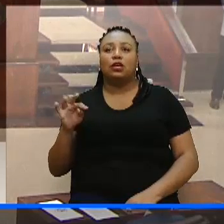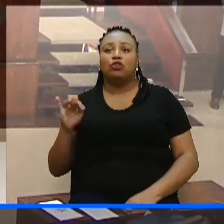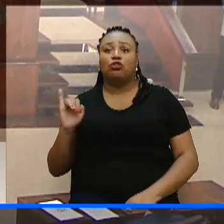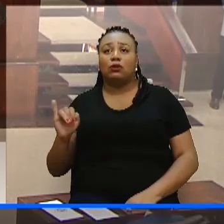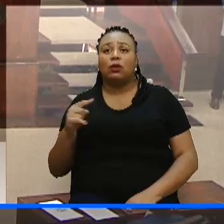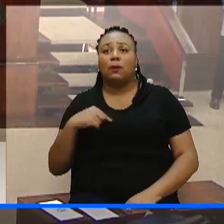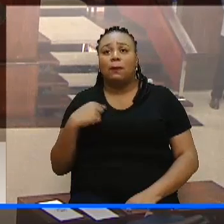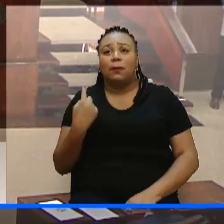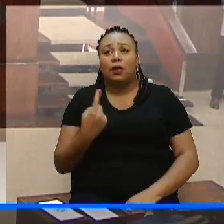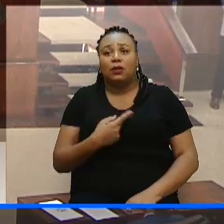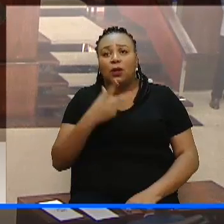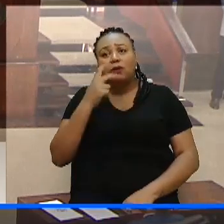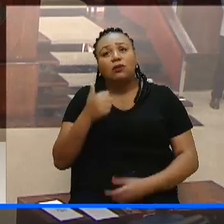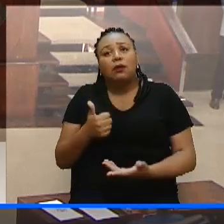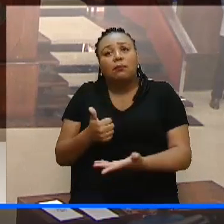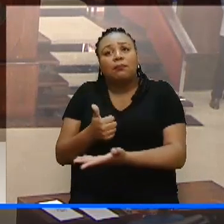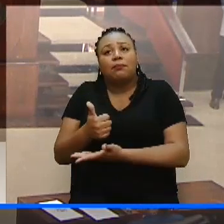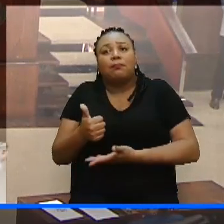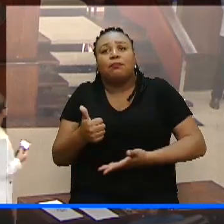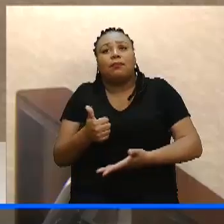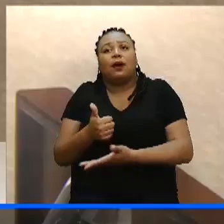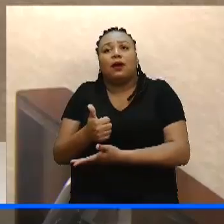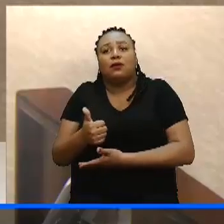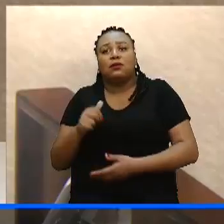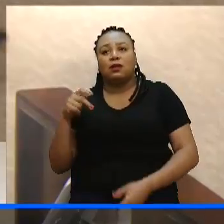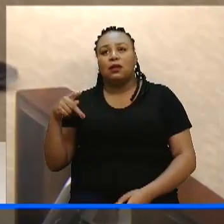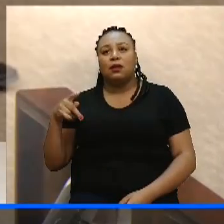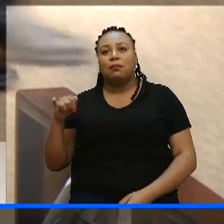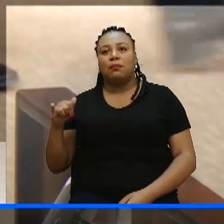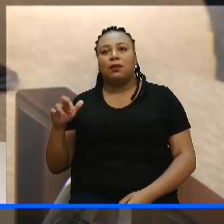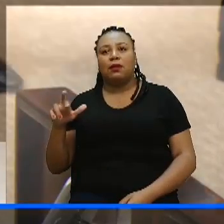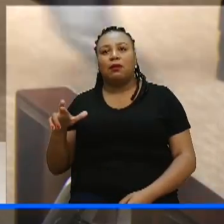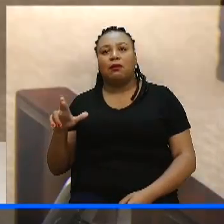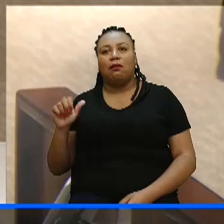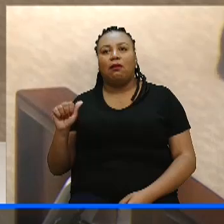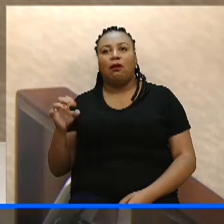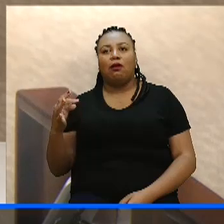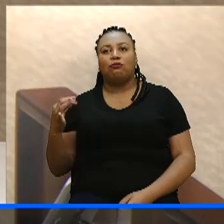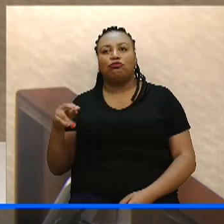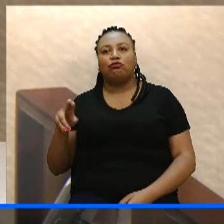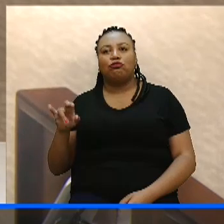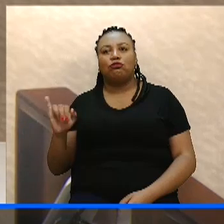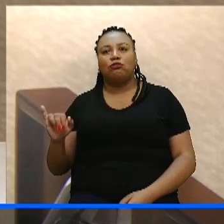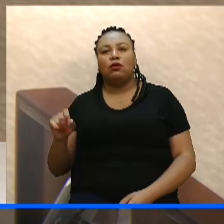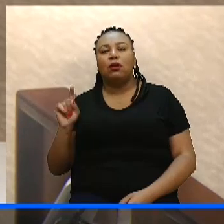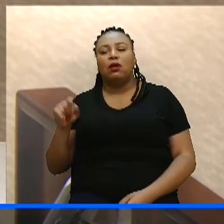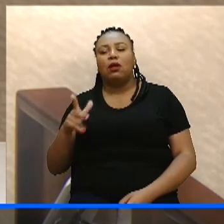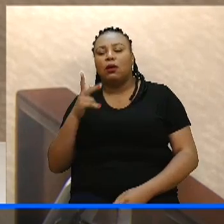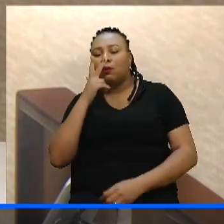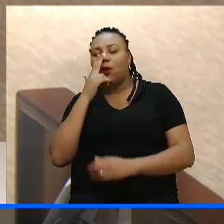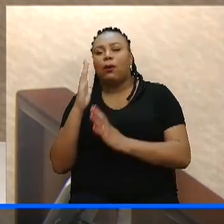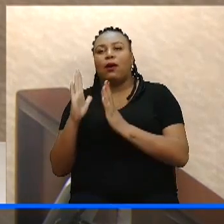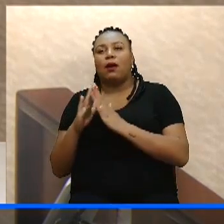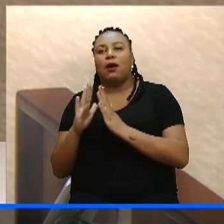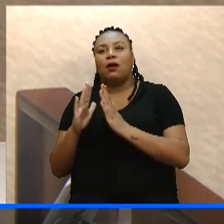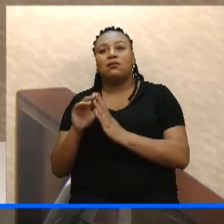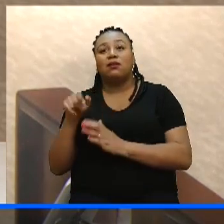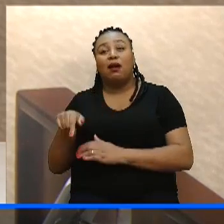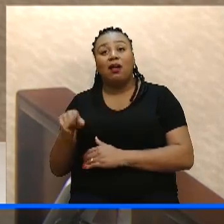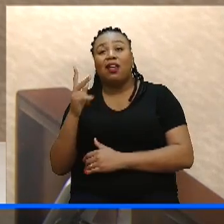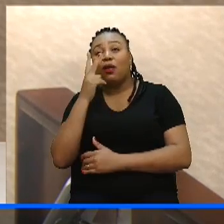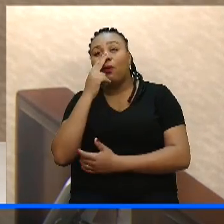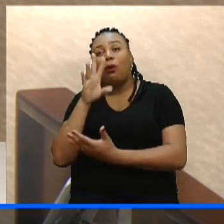e berço piratini é casa piratini e inspiração